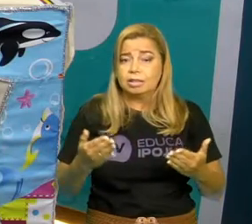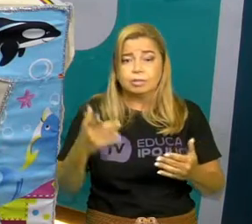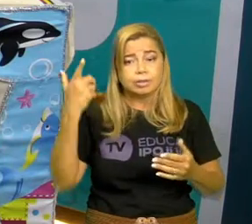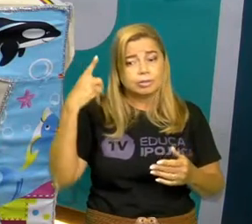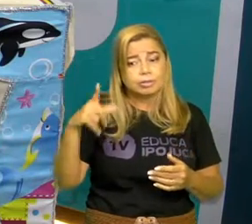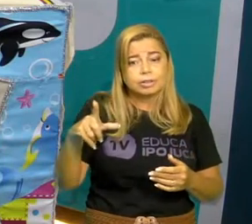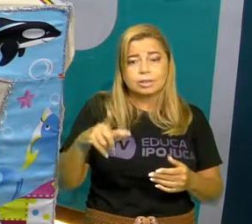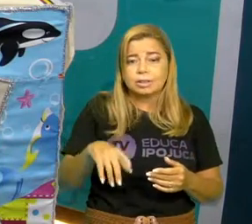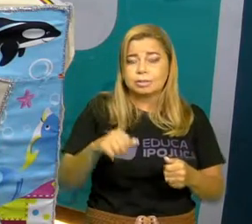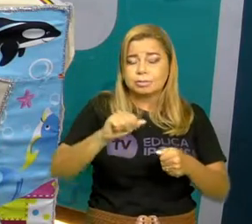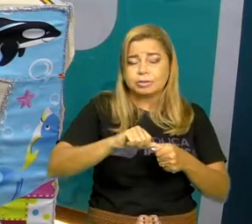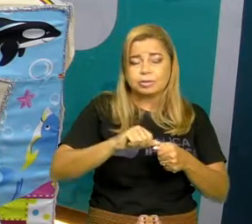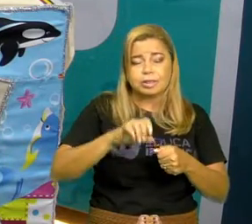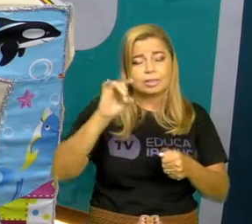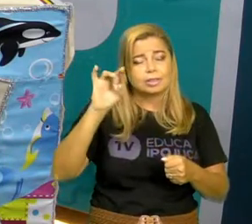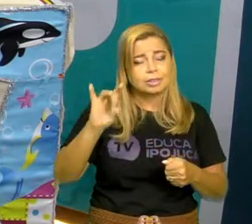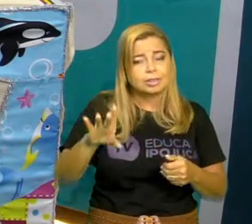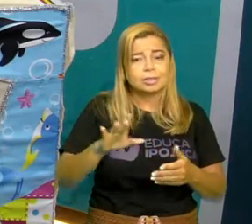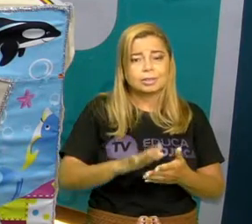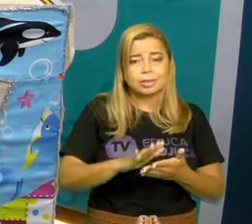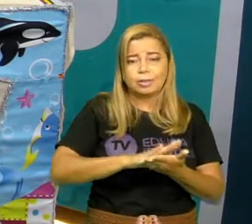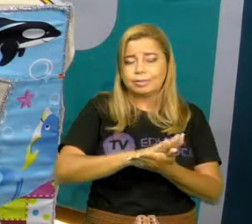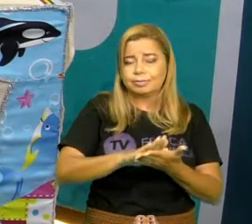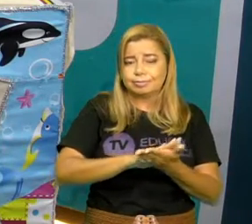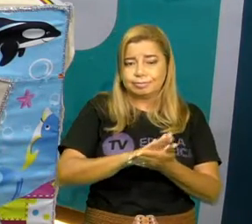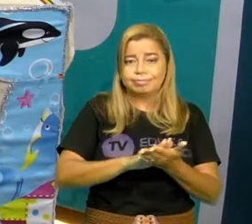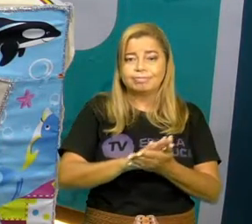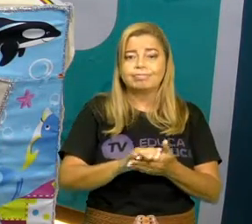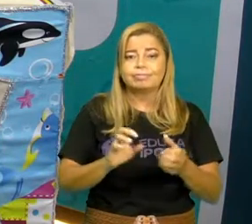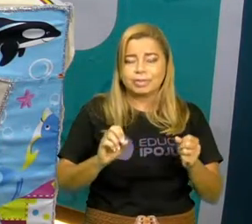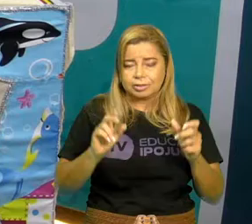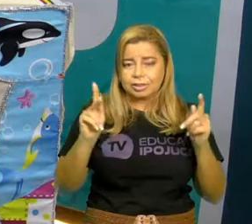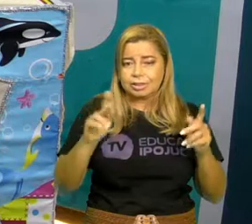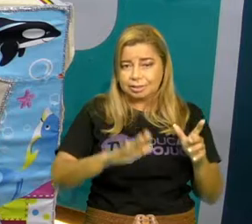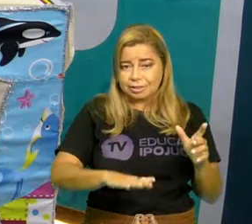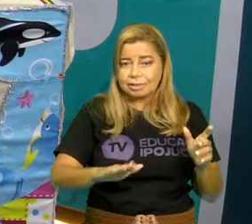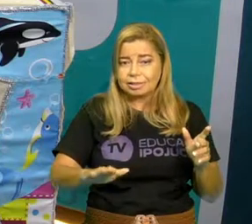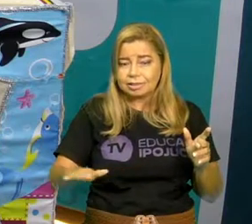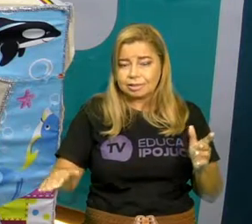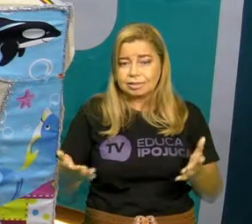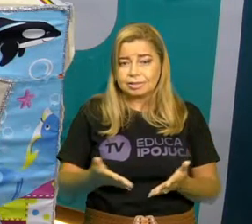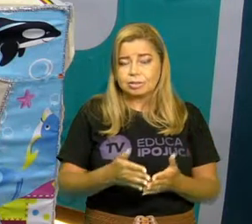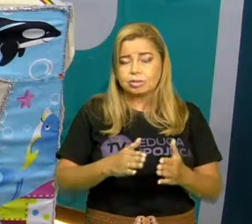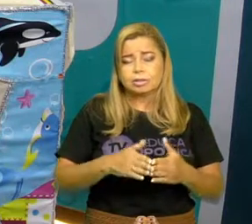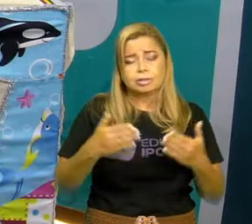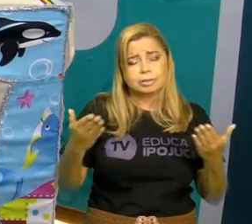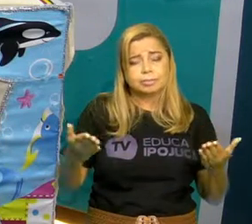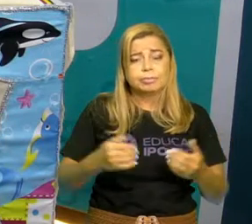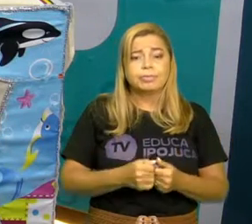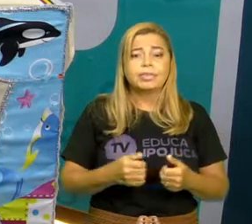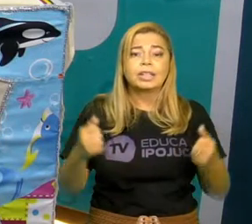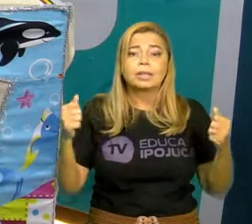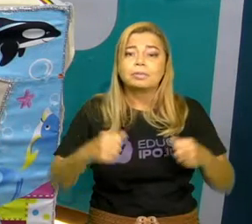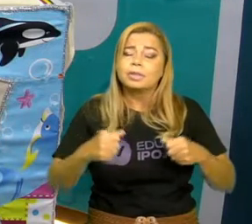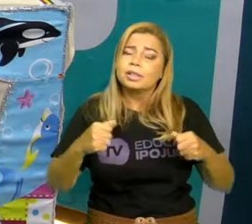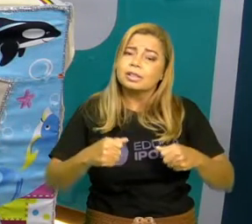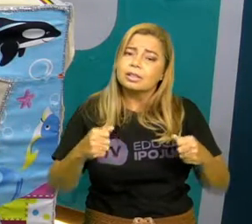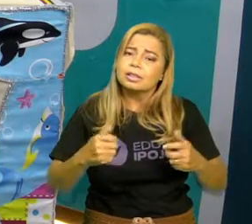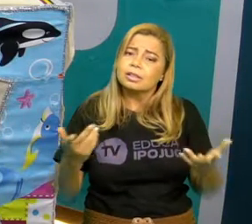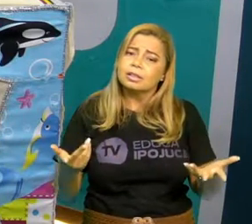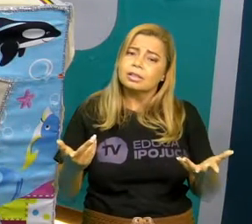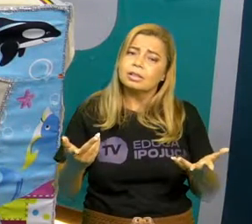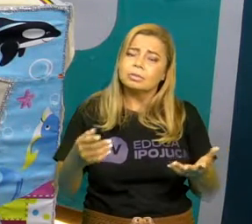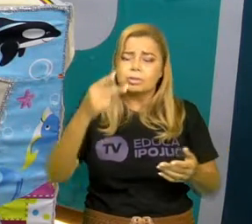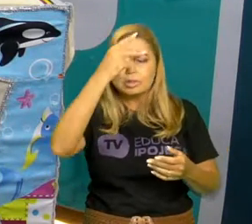leiturinha? Não. Isso, tá, criançada? Então, ó, vamos precisar um do outro, tá? Se a gente não precisar